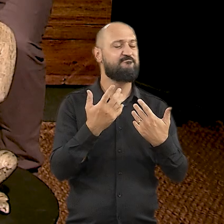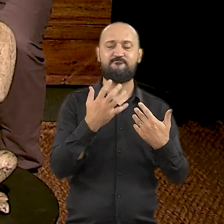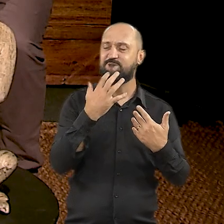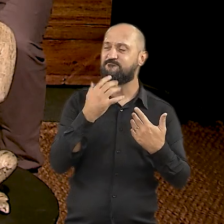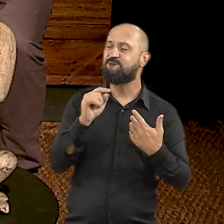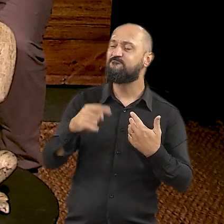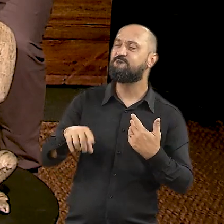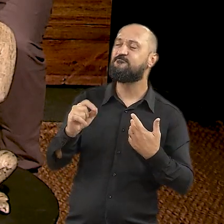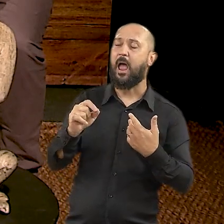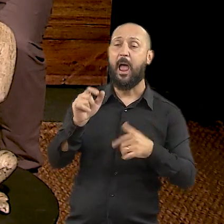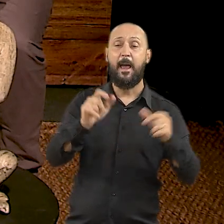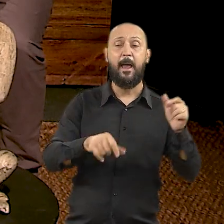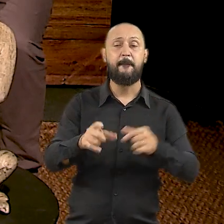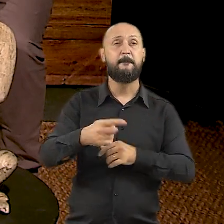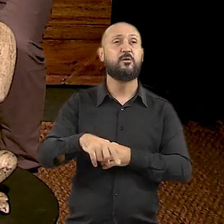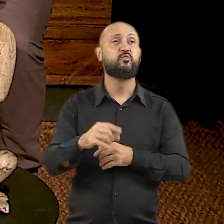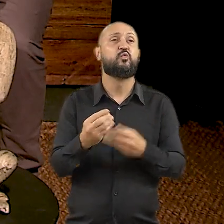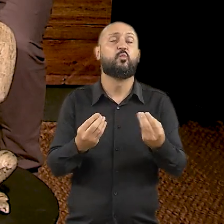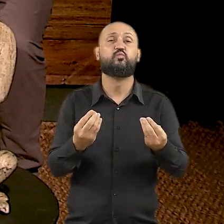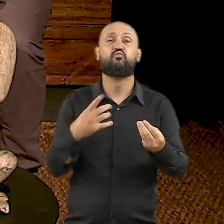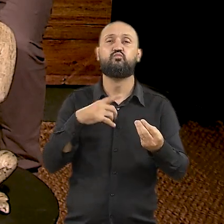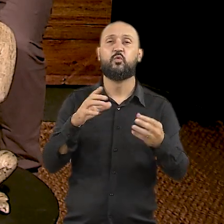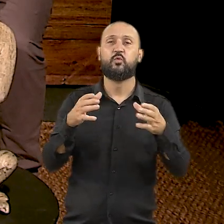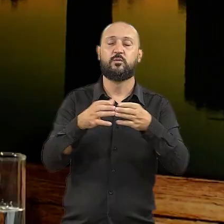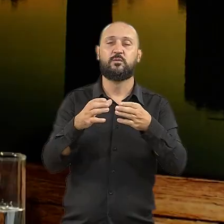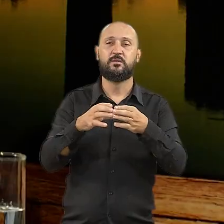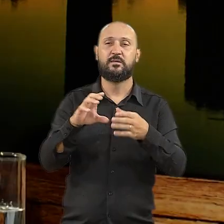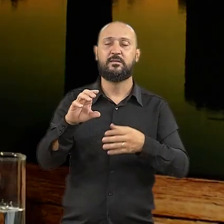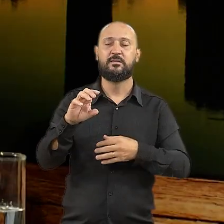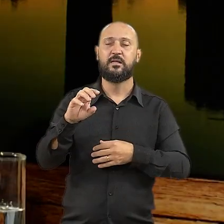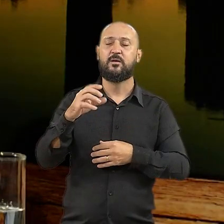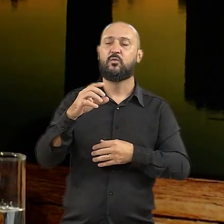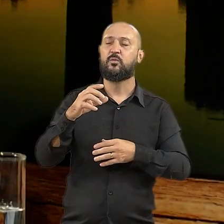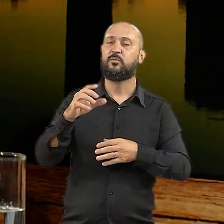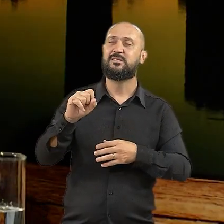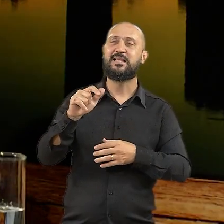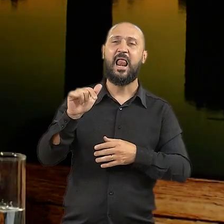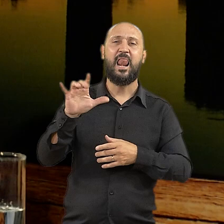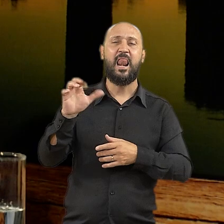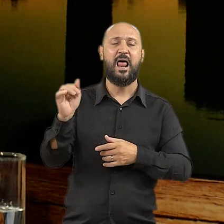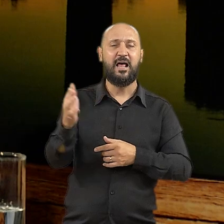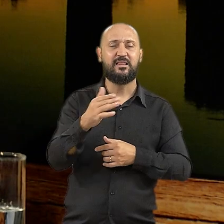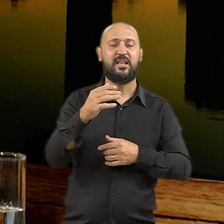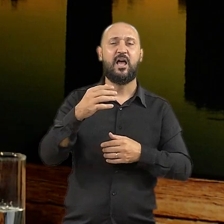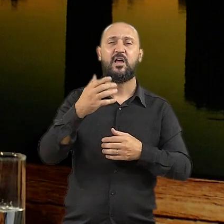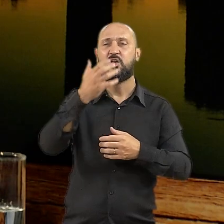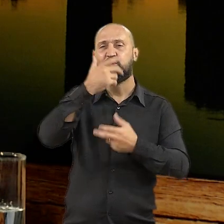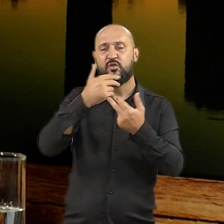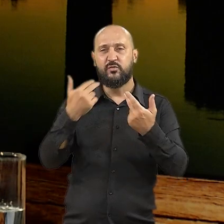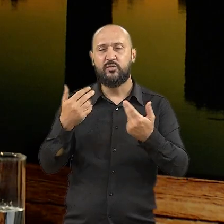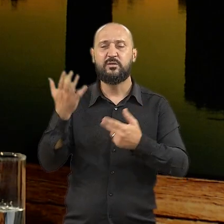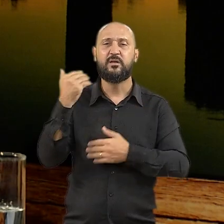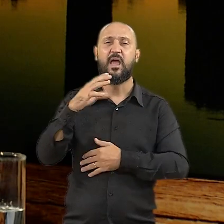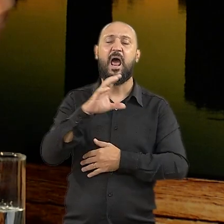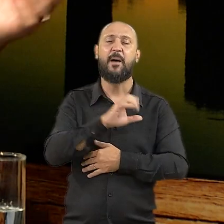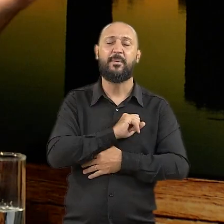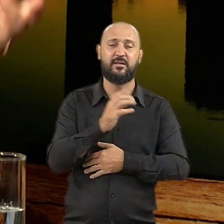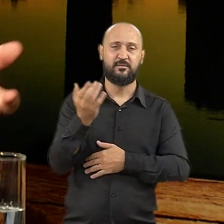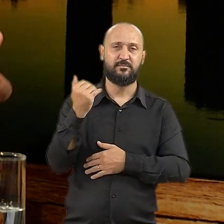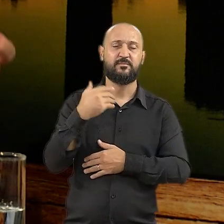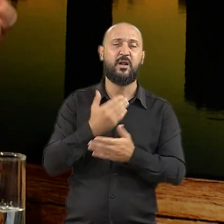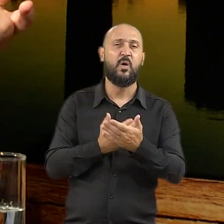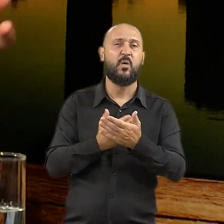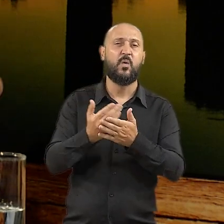eu logo conheci o pessoal do grupo Salada de Frutas, um grupo vocal muito amado aqui, que era